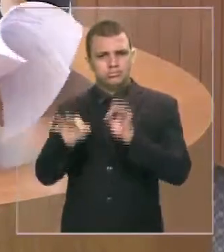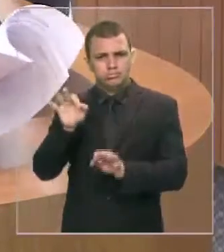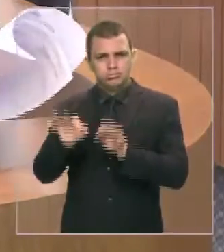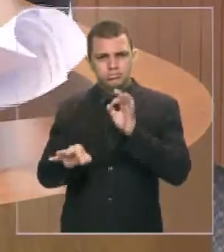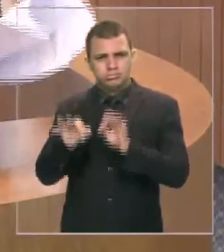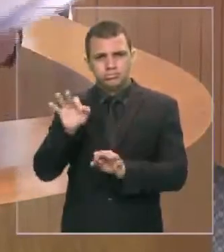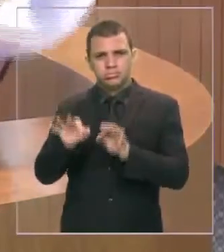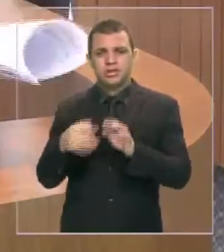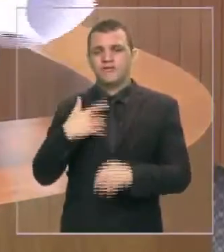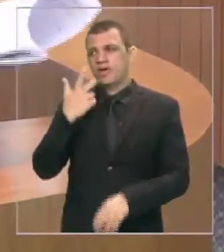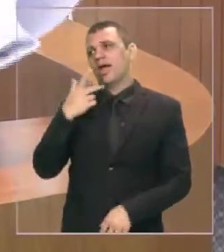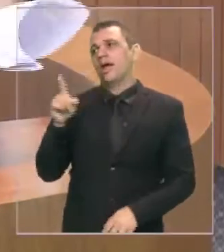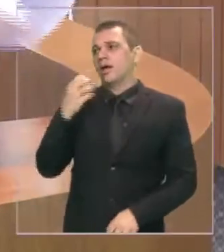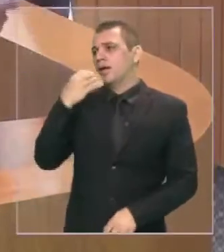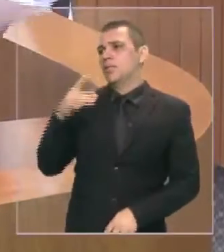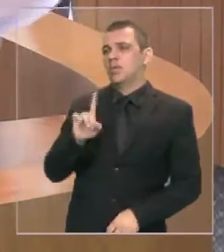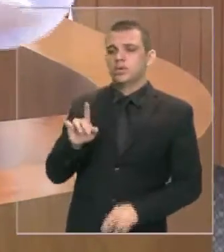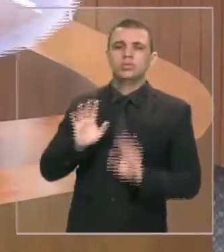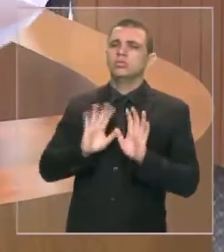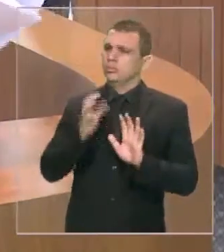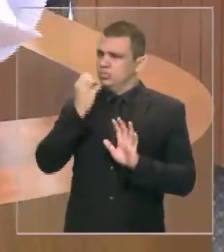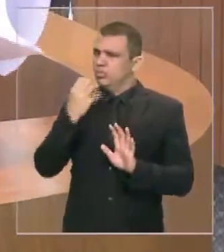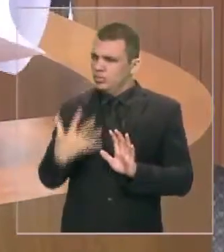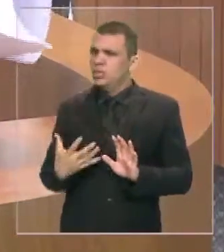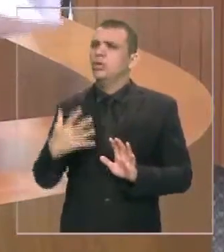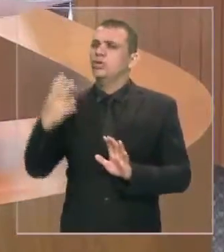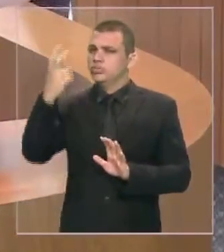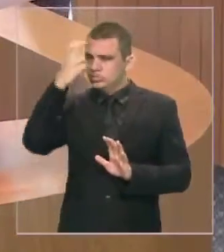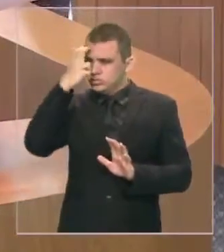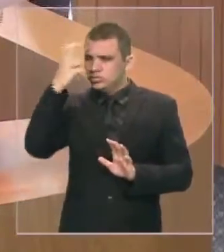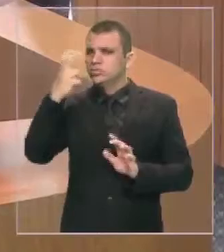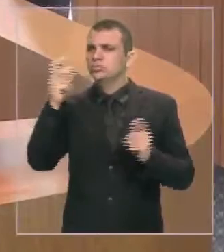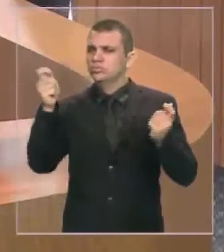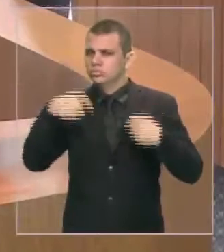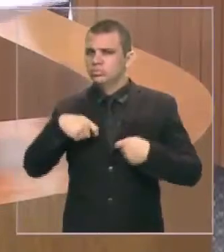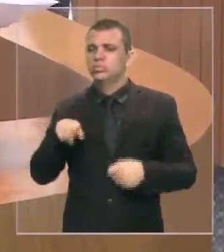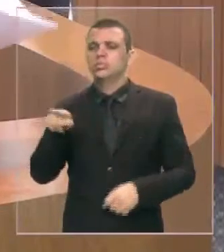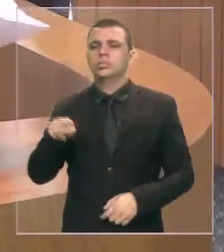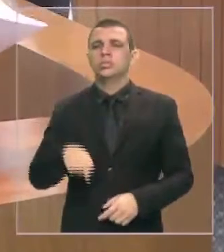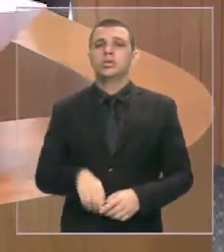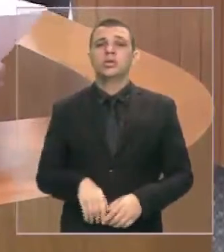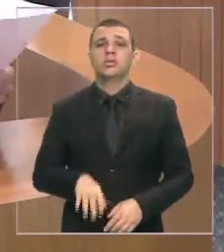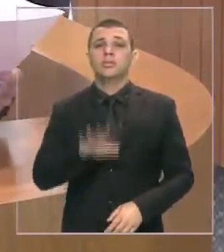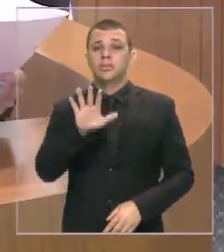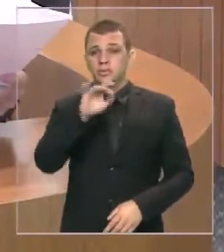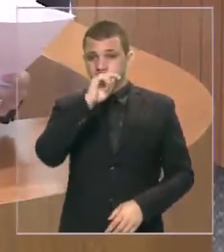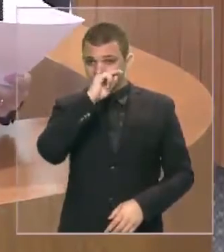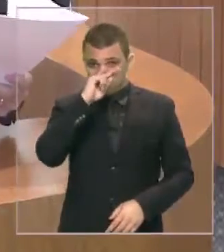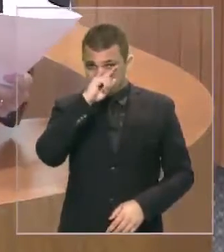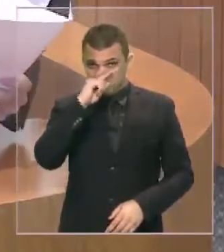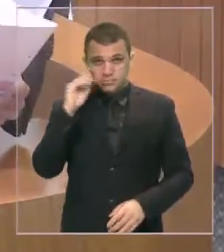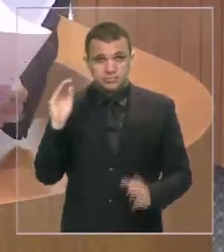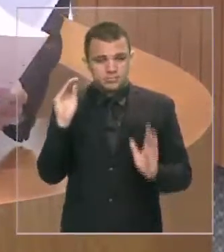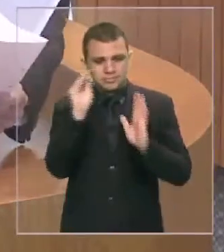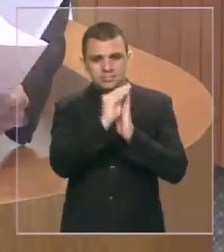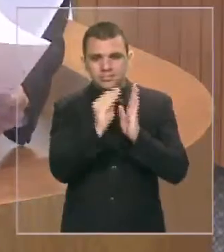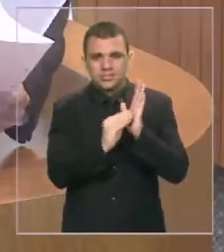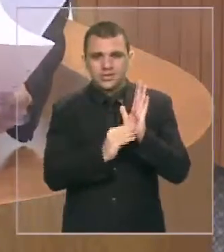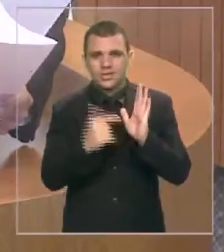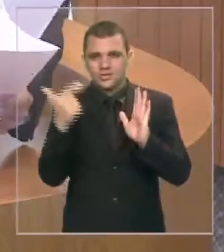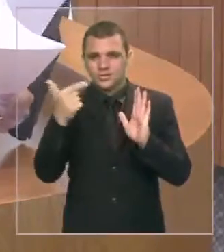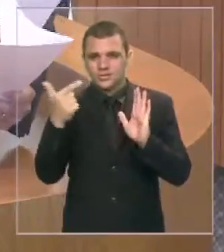não é um bom jurista, porque é um bom jurista, competente como jurista, fez aqui, a esses dois